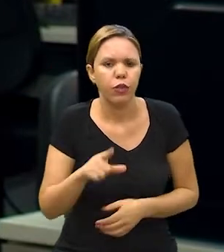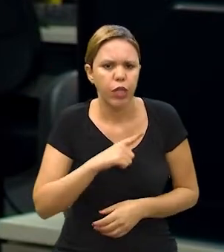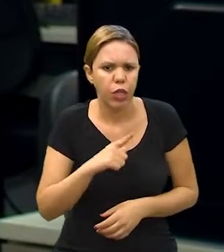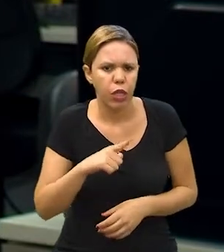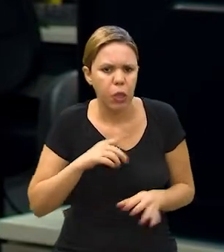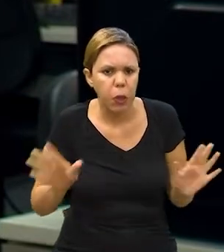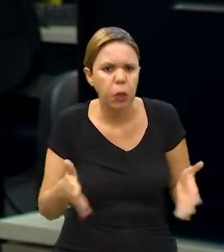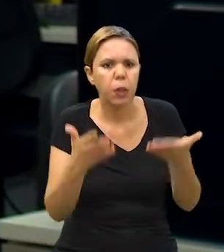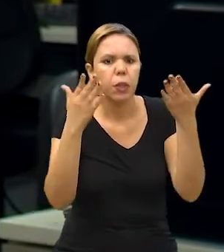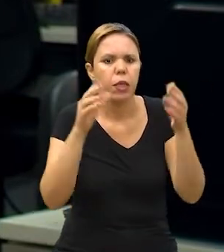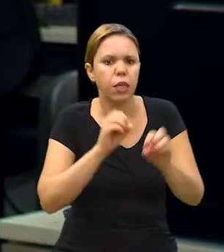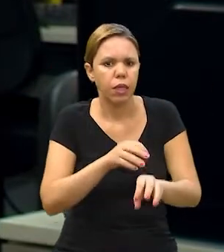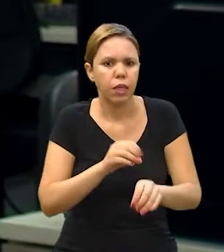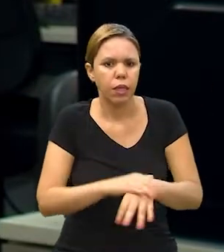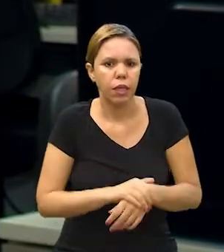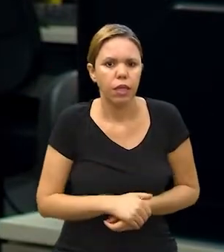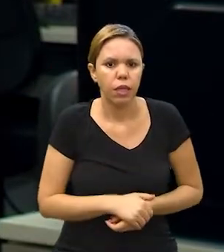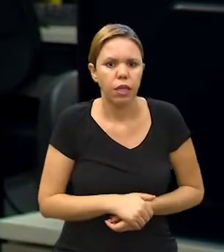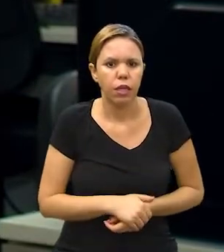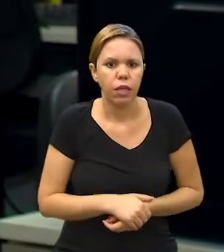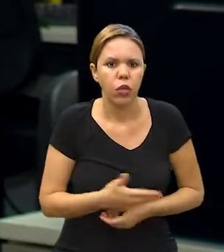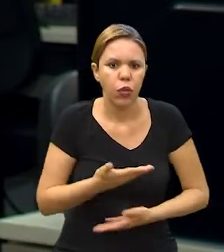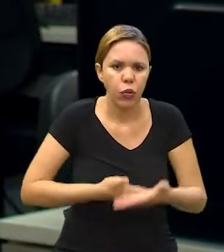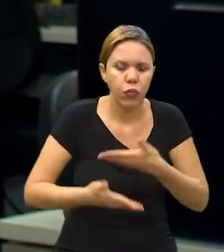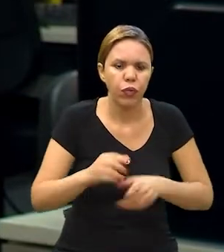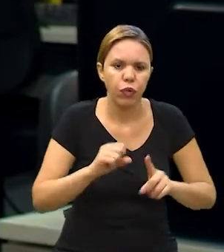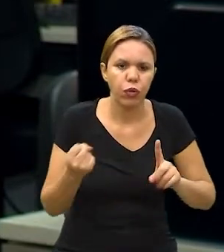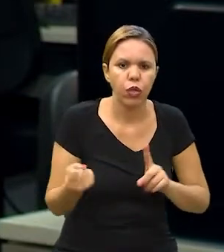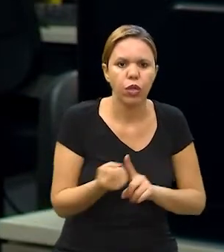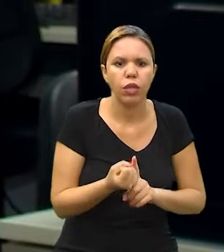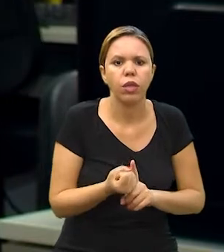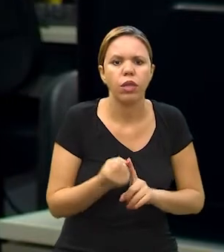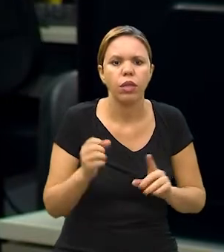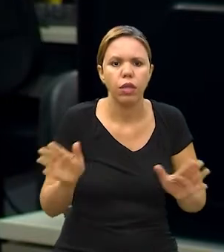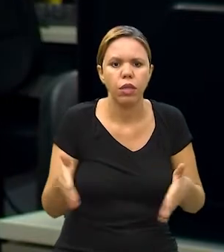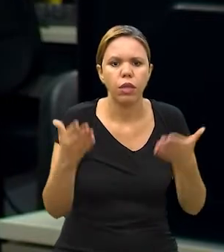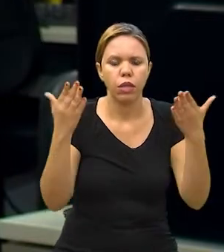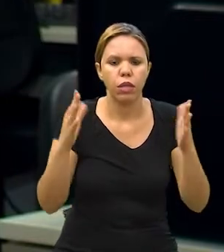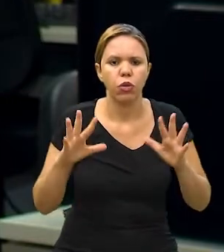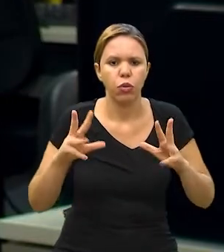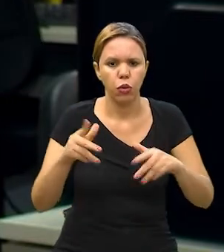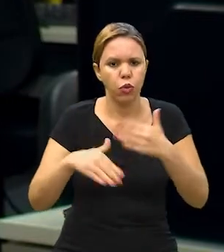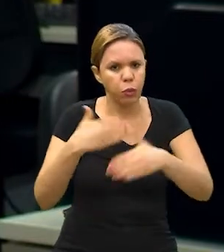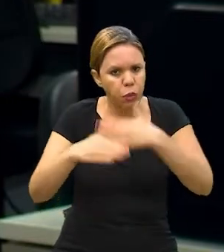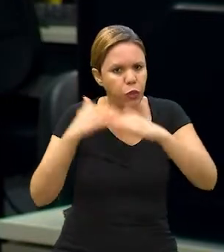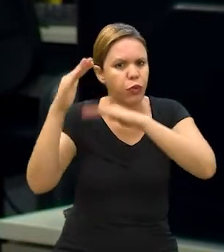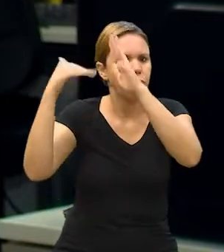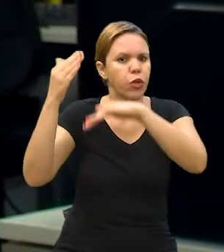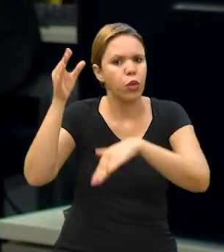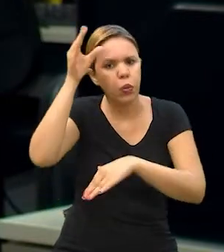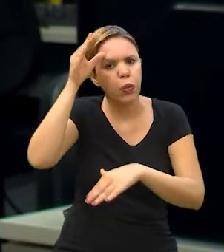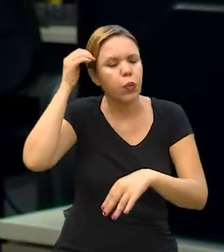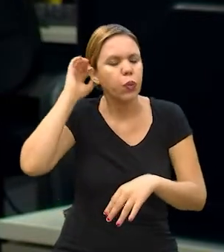tipo de estimulação, de educação, de convívio social que vai enriquecer muito, né, todo o seu processo de desenvolvimento como um